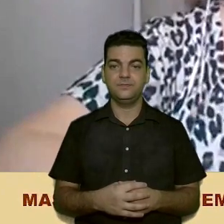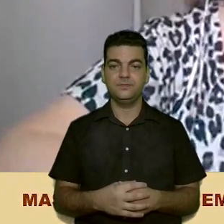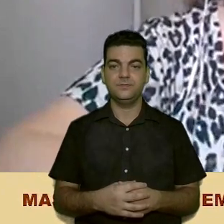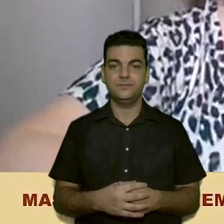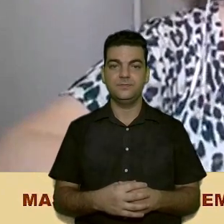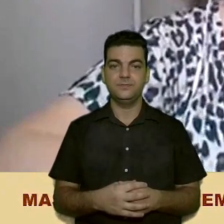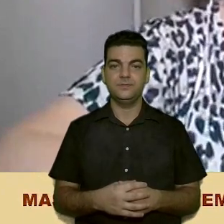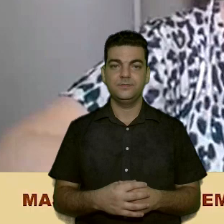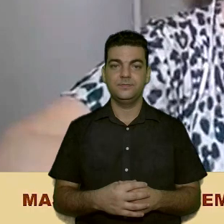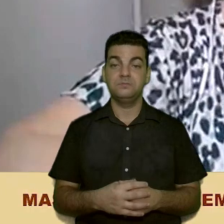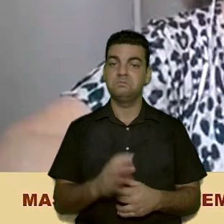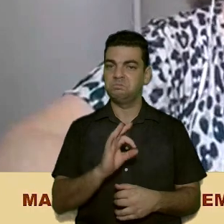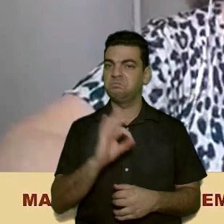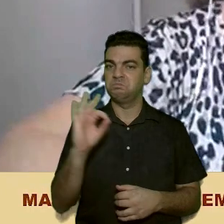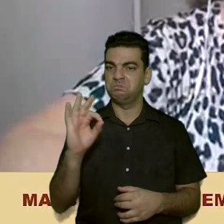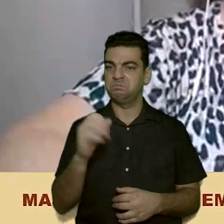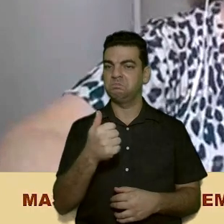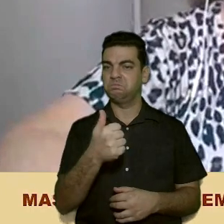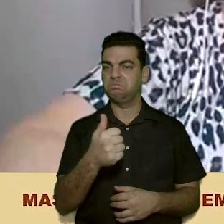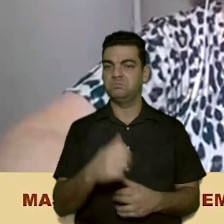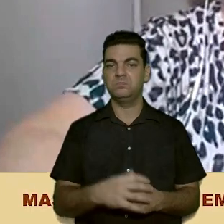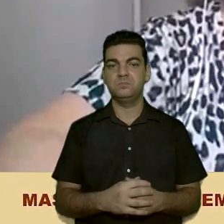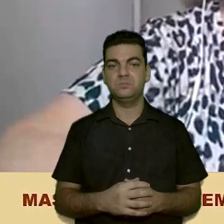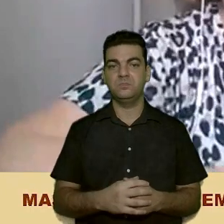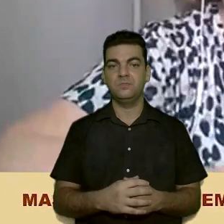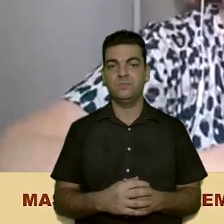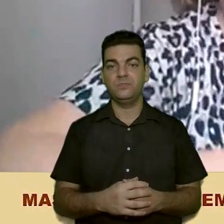caminhos necessários aí.